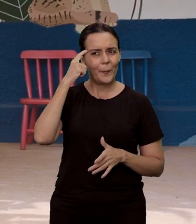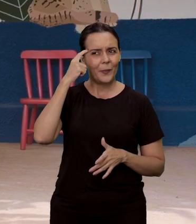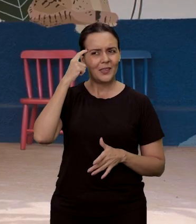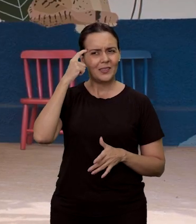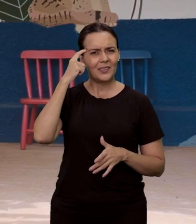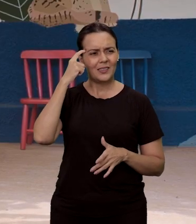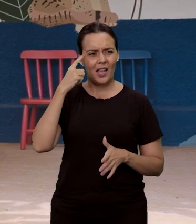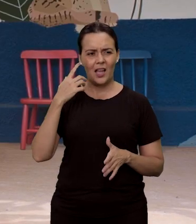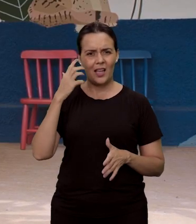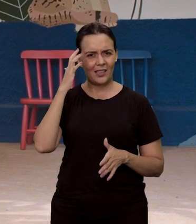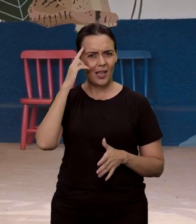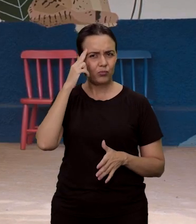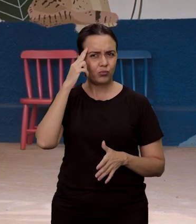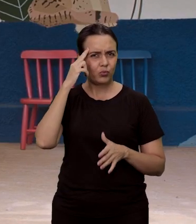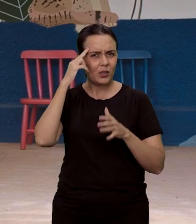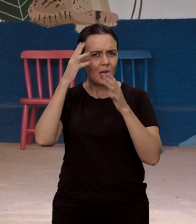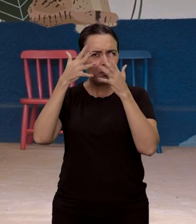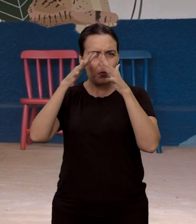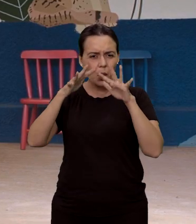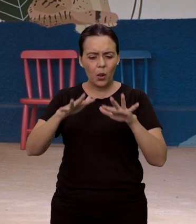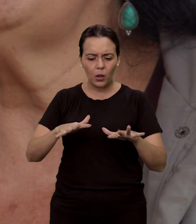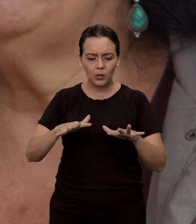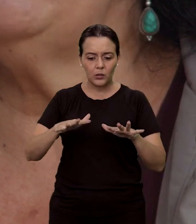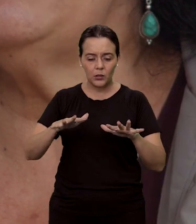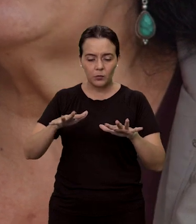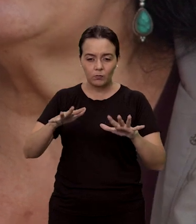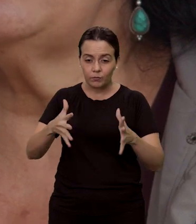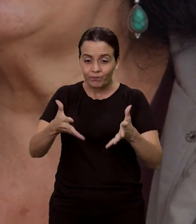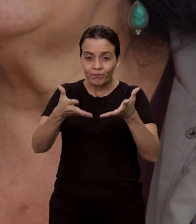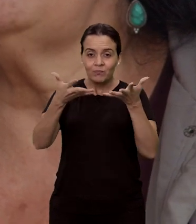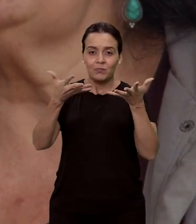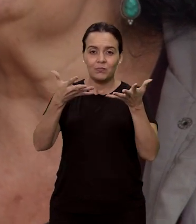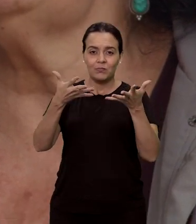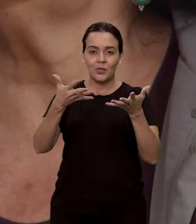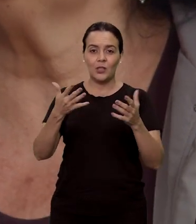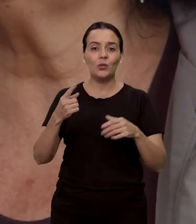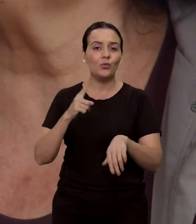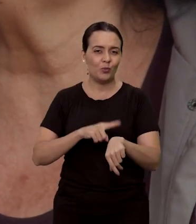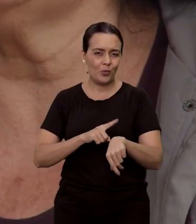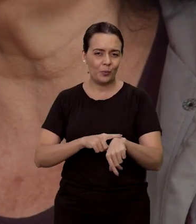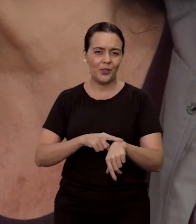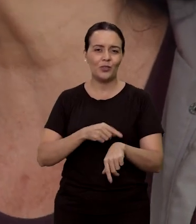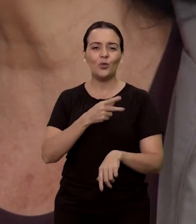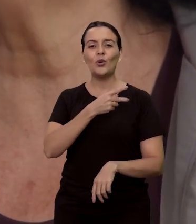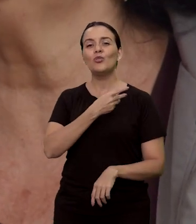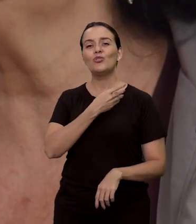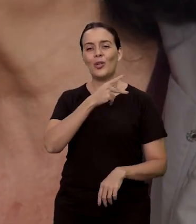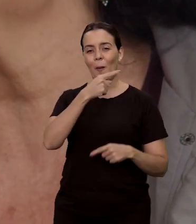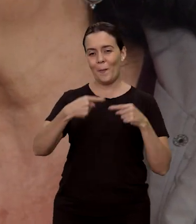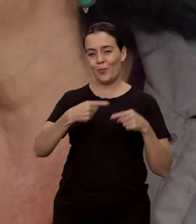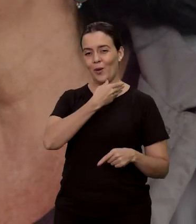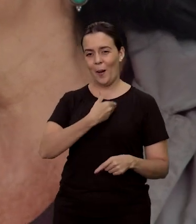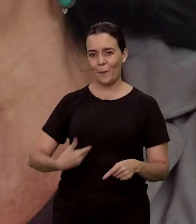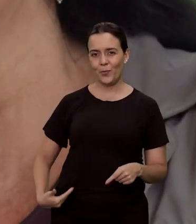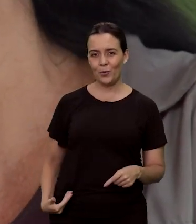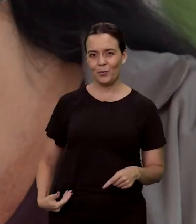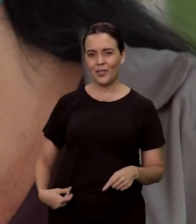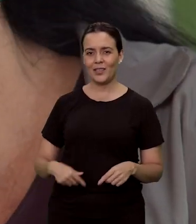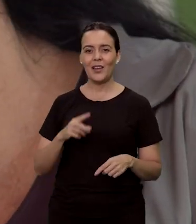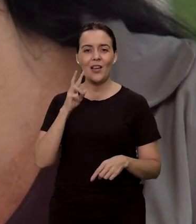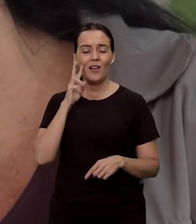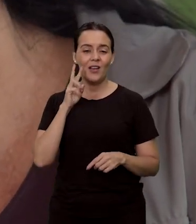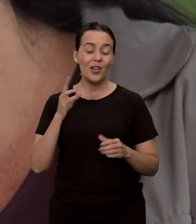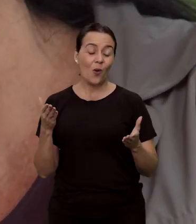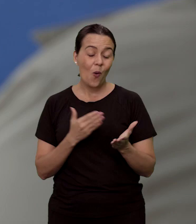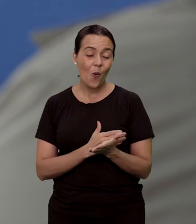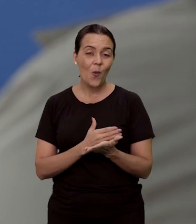desconstruir, desmontar todas as políticas públicas de meio ambiente que a gente teve, e junto com isso vieram as fake news e o